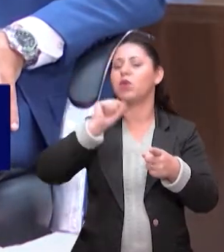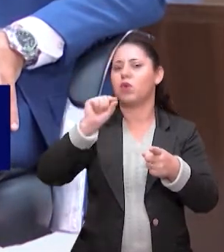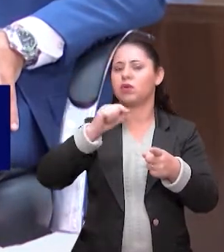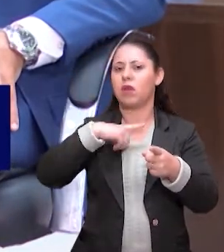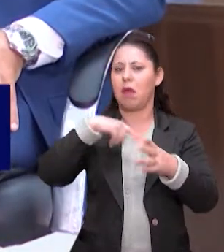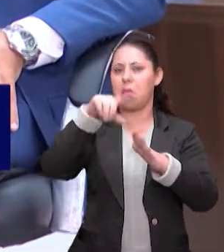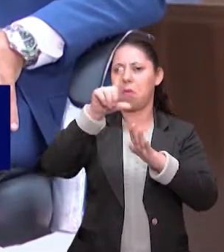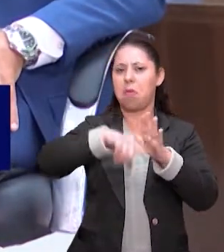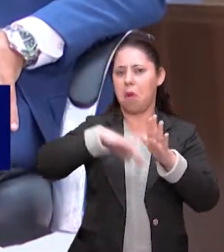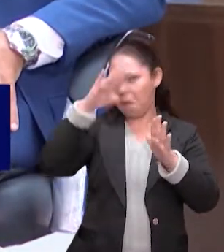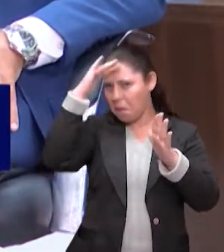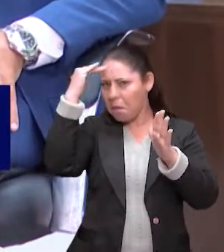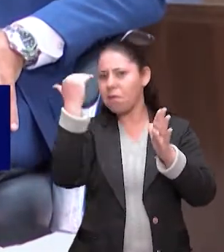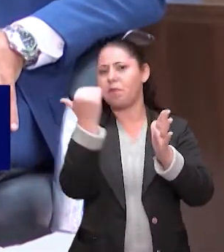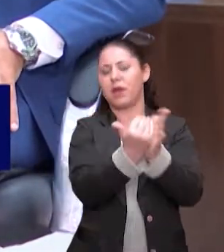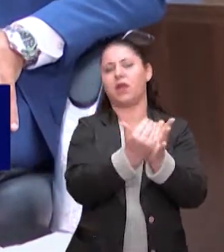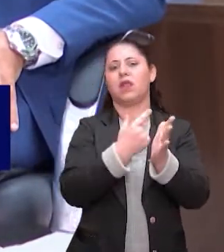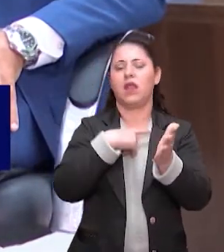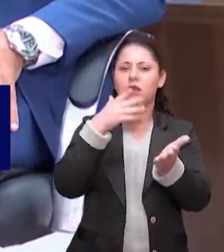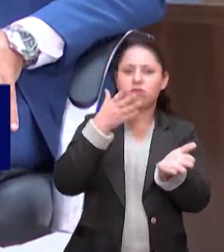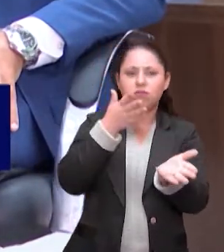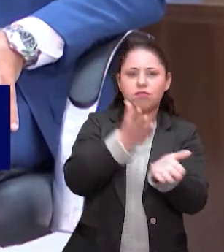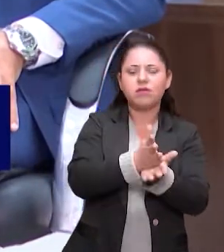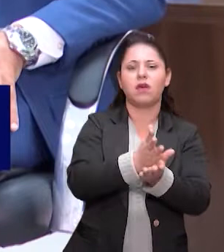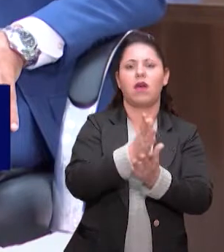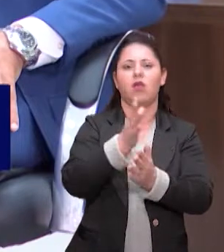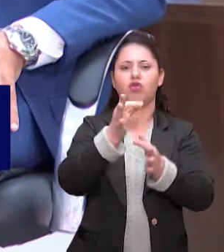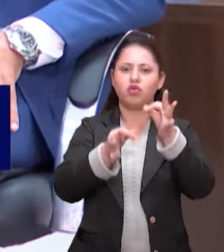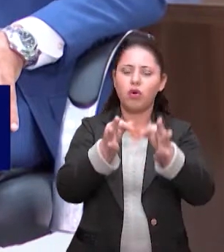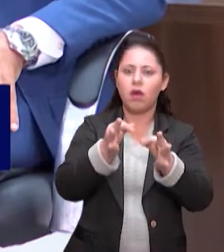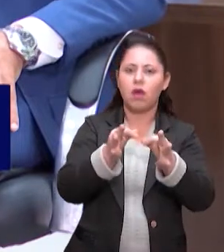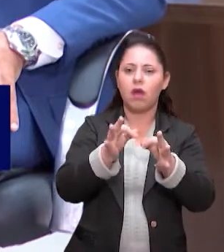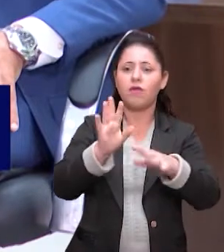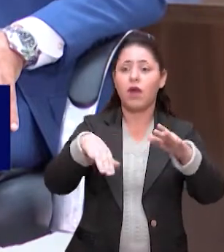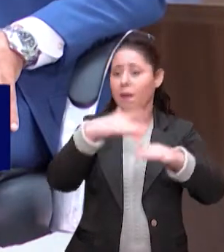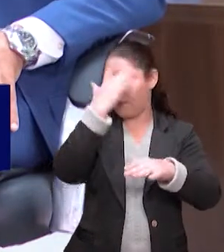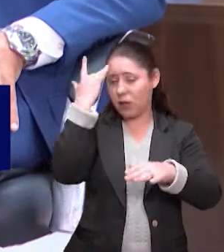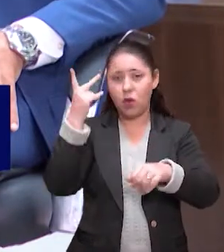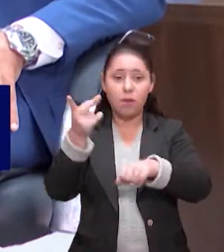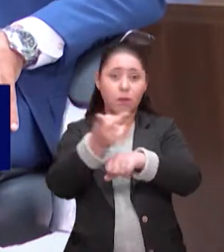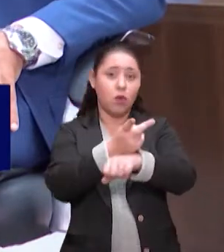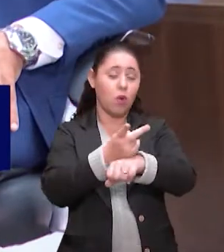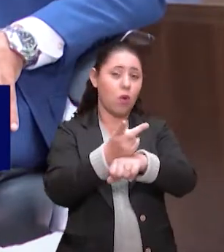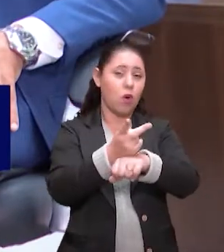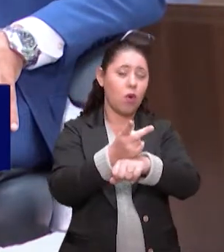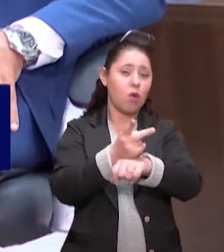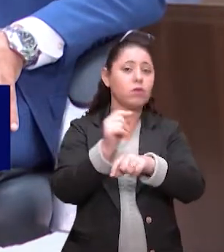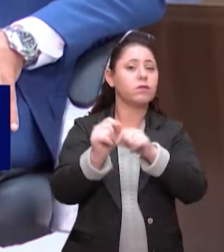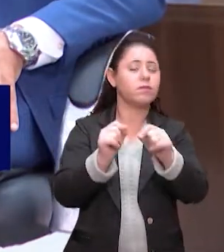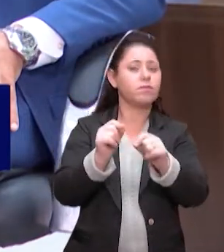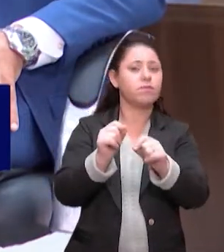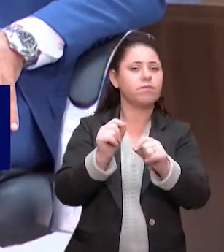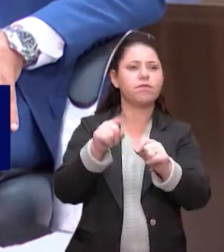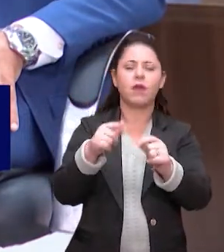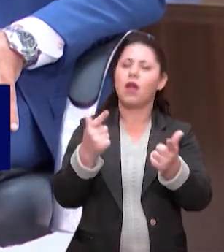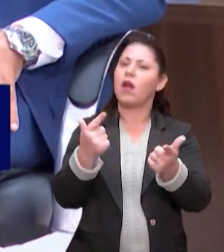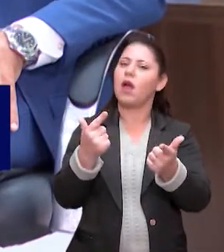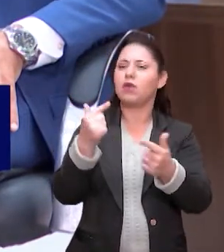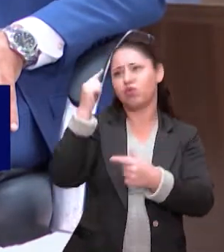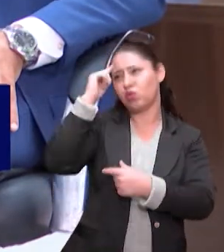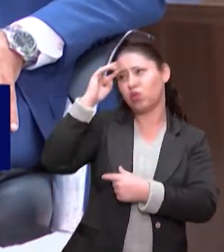sucesso. Processualista, reconhecido, tem trânsito. E muitas vezes quem vem te procurar aqui, uma boa parte